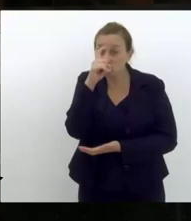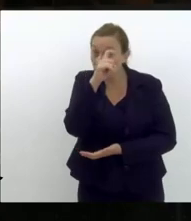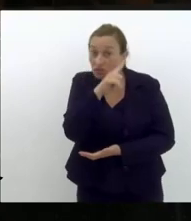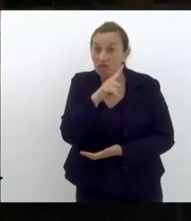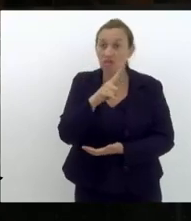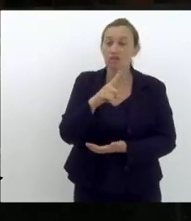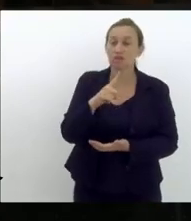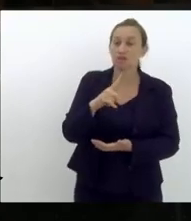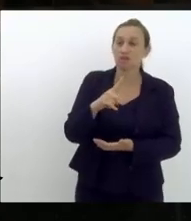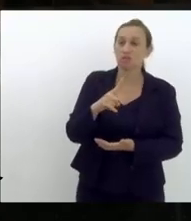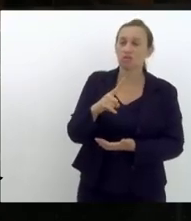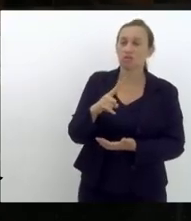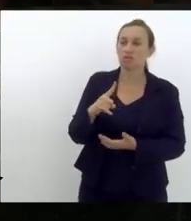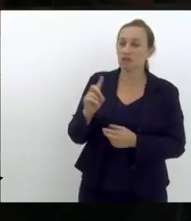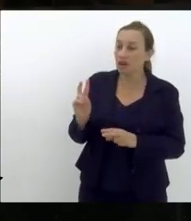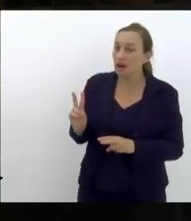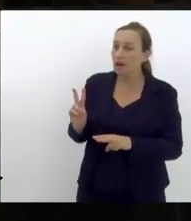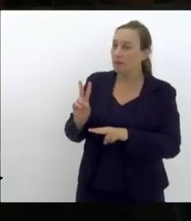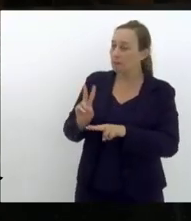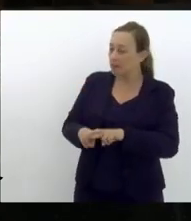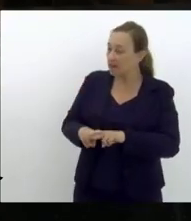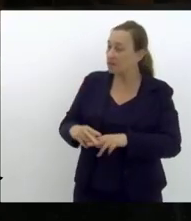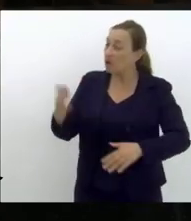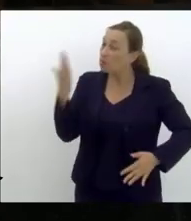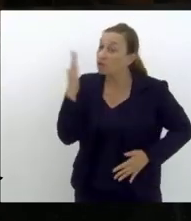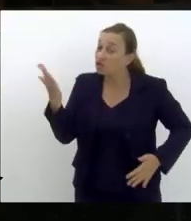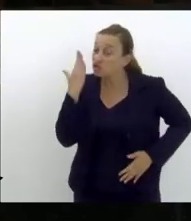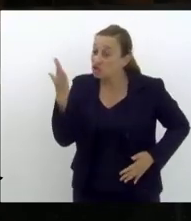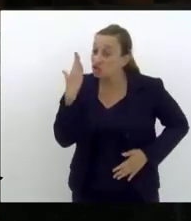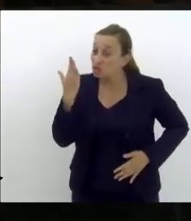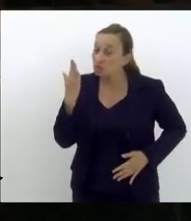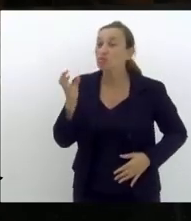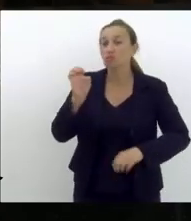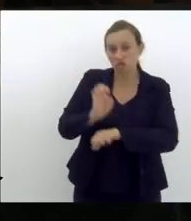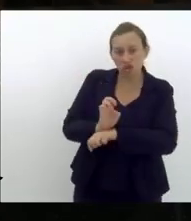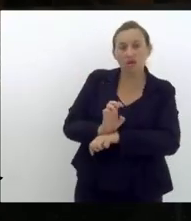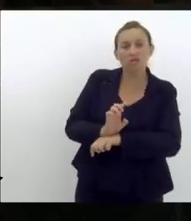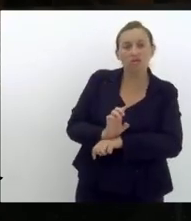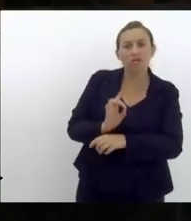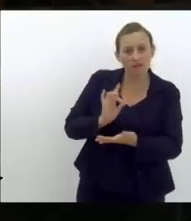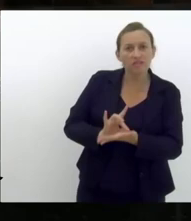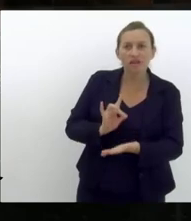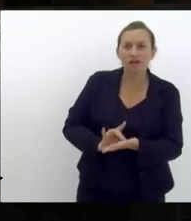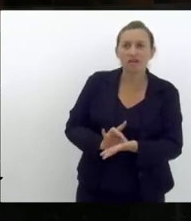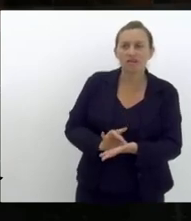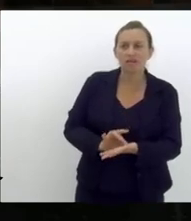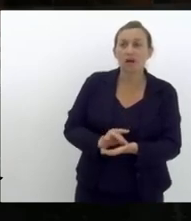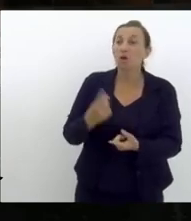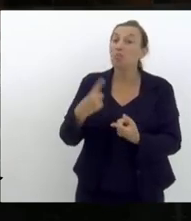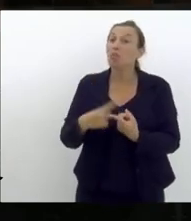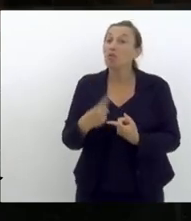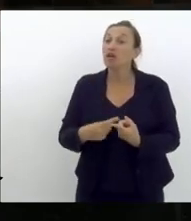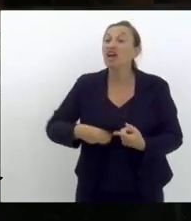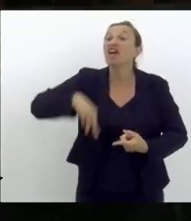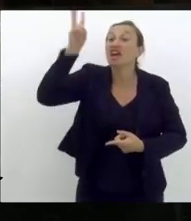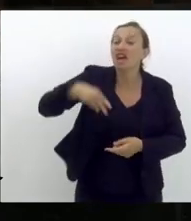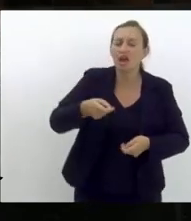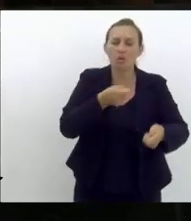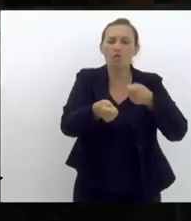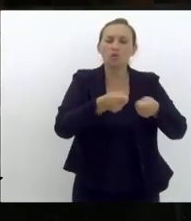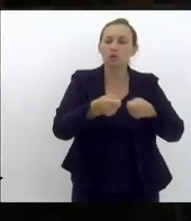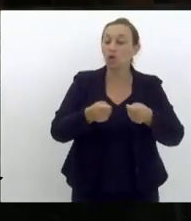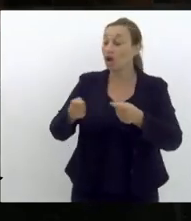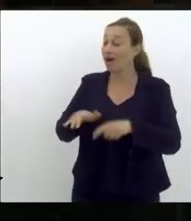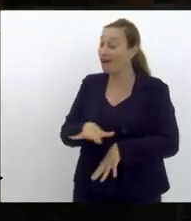ficar refém do narco terrorismo aqui nesse estado porque quem domina aquela